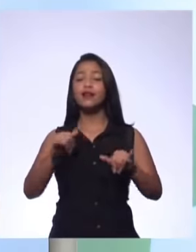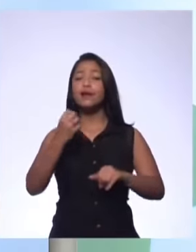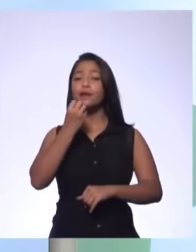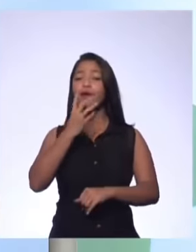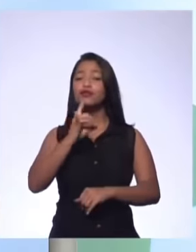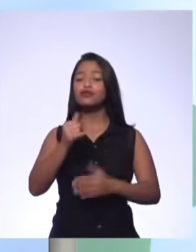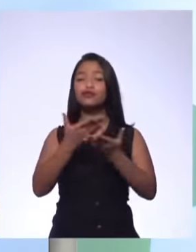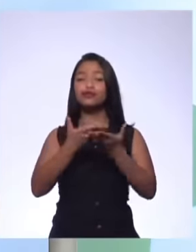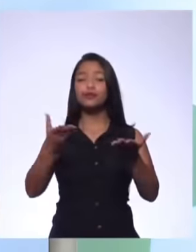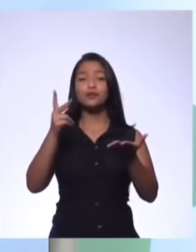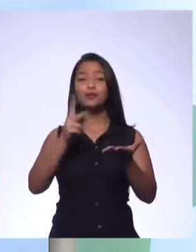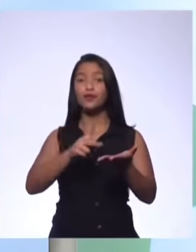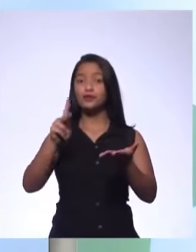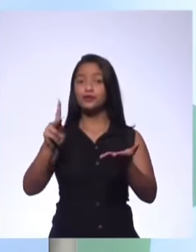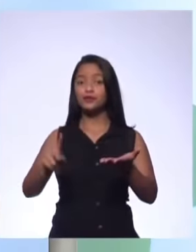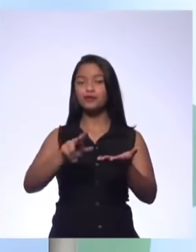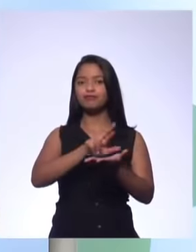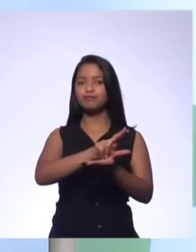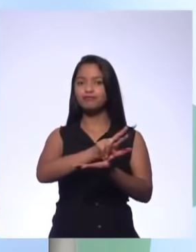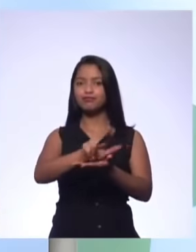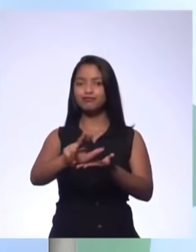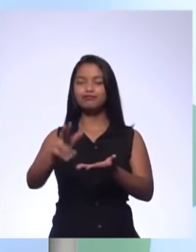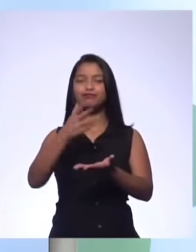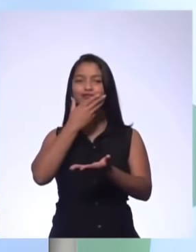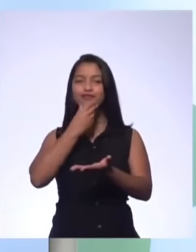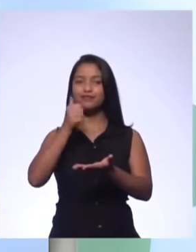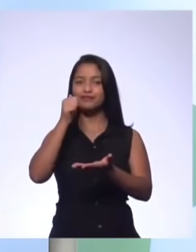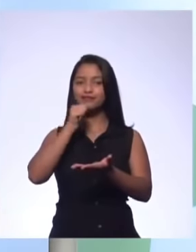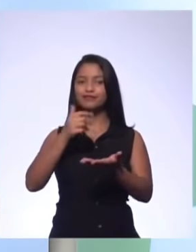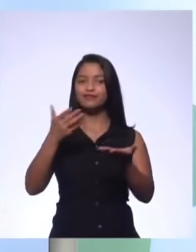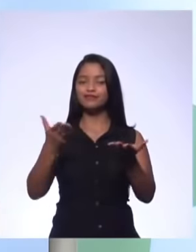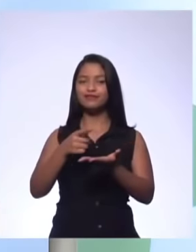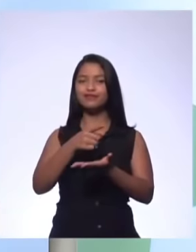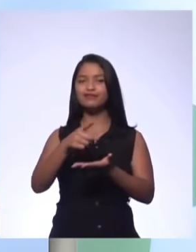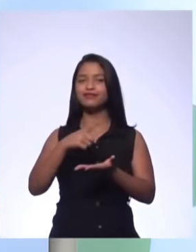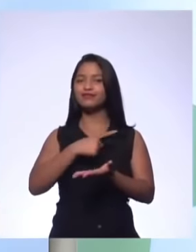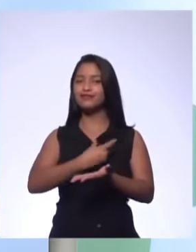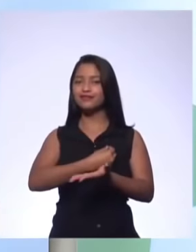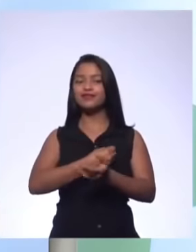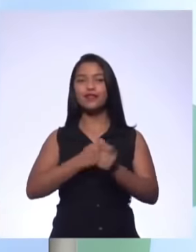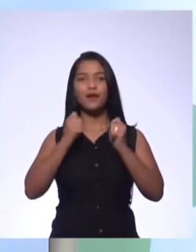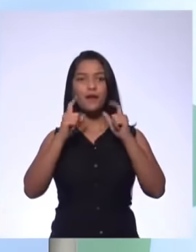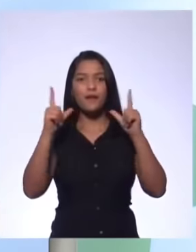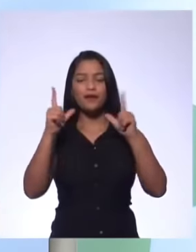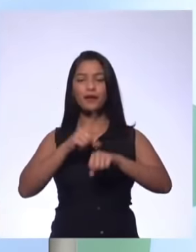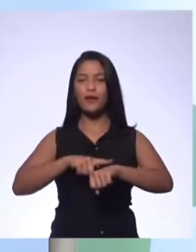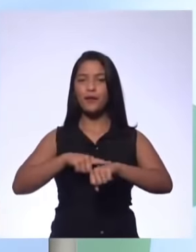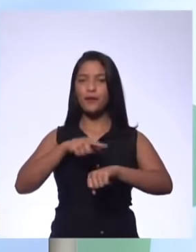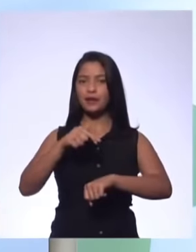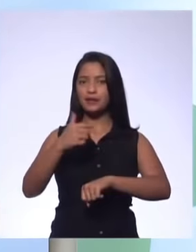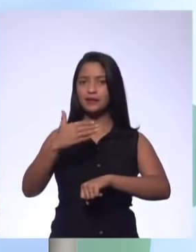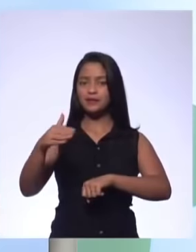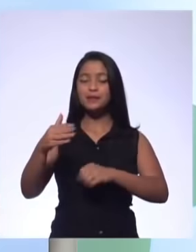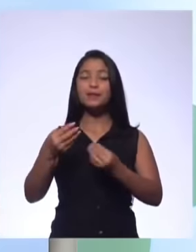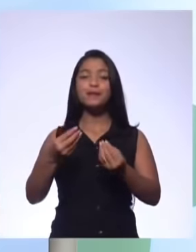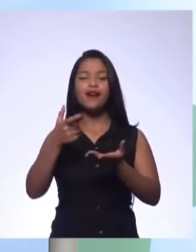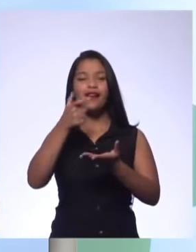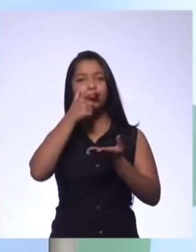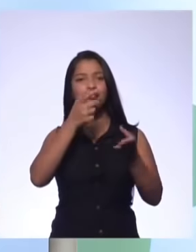professores. Bom dia, professora. Bom dia, professor, que está aí acordadinho às 7h30 para acompanhar a primeira aula do